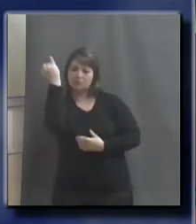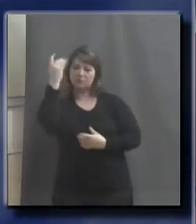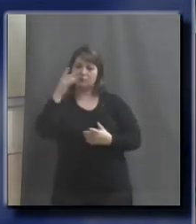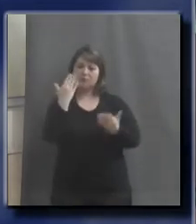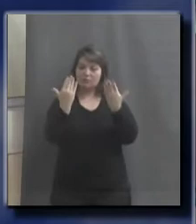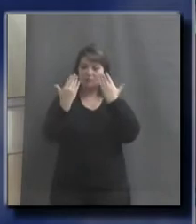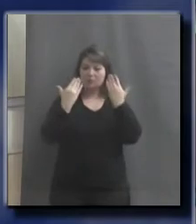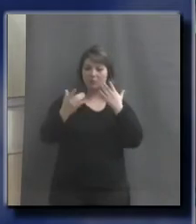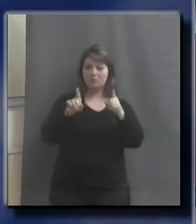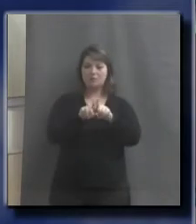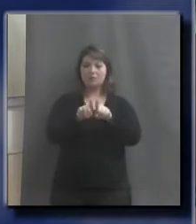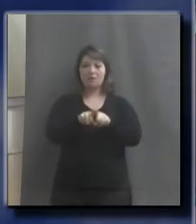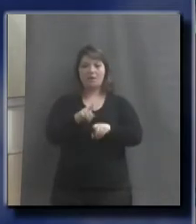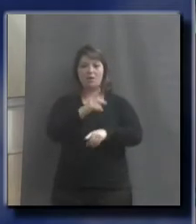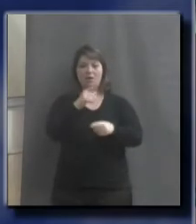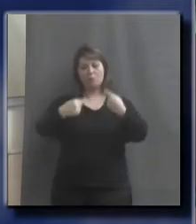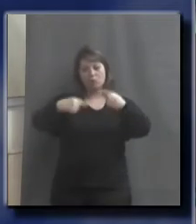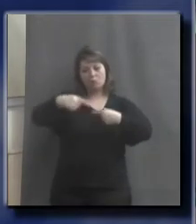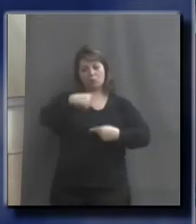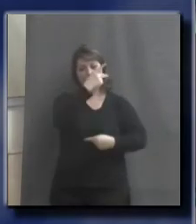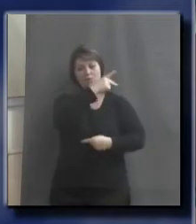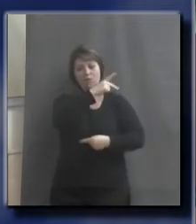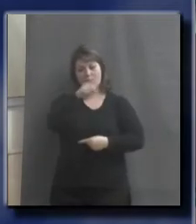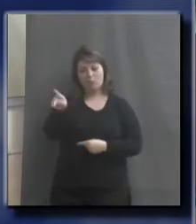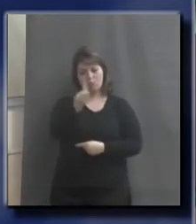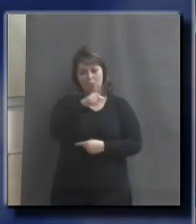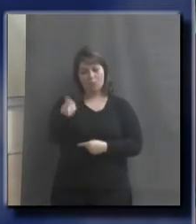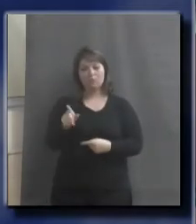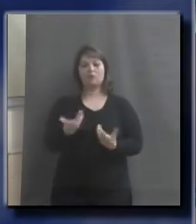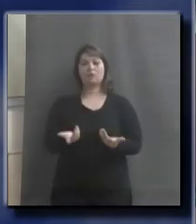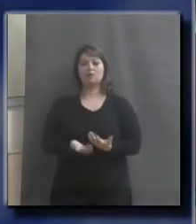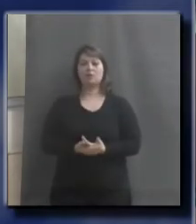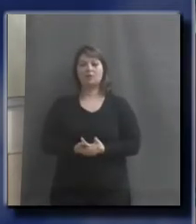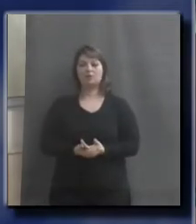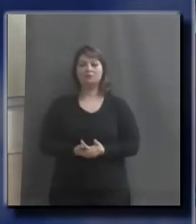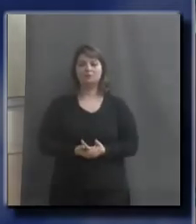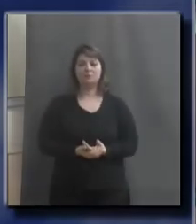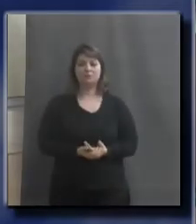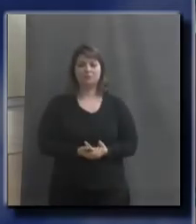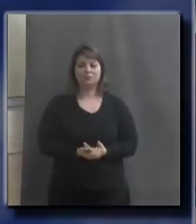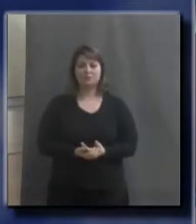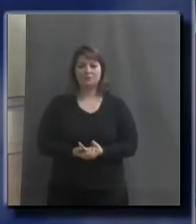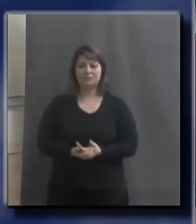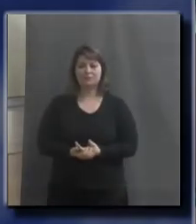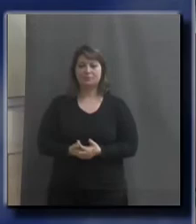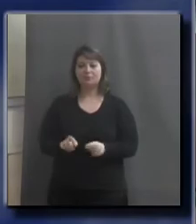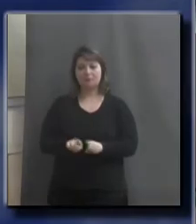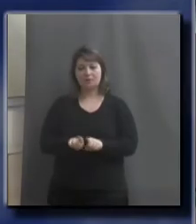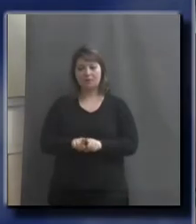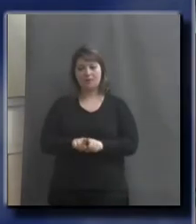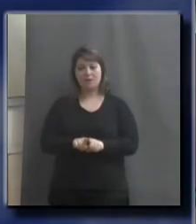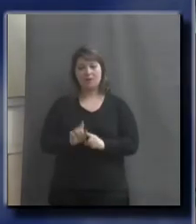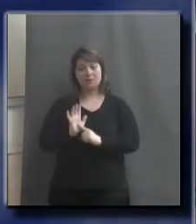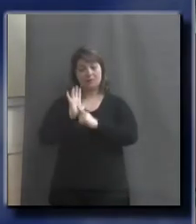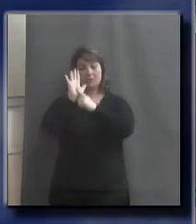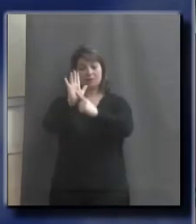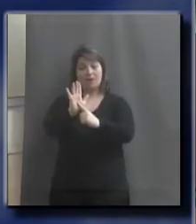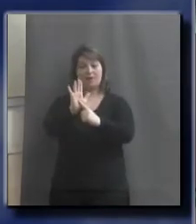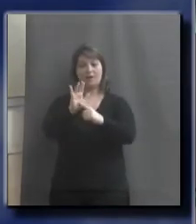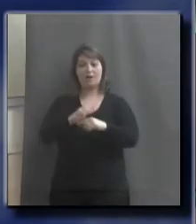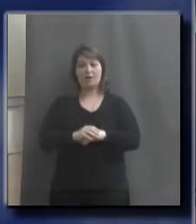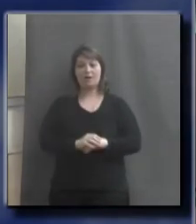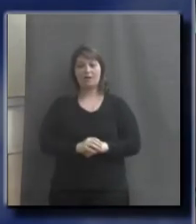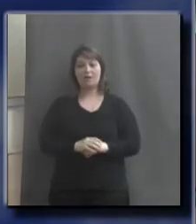para as políticas públicas, entre eles, aqui, destacar aquilo que está lá nas deliberações,